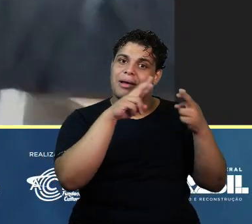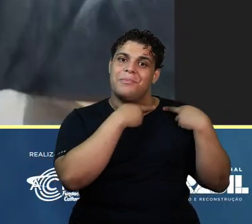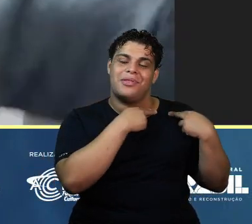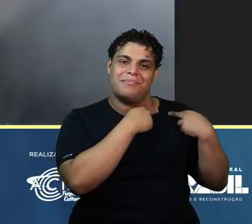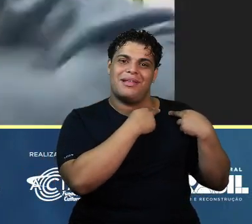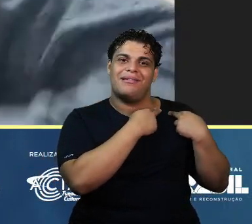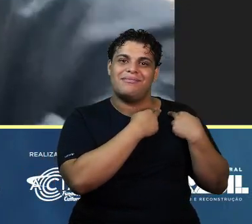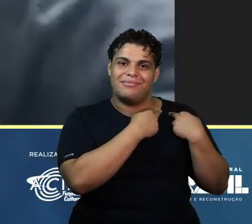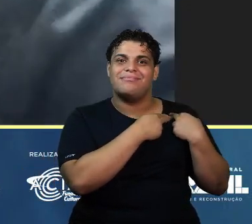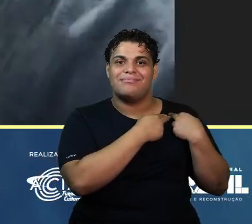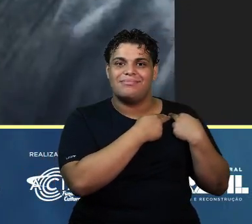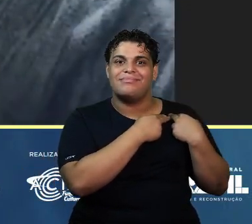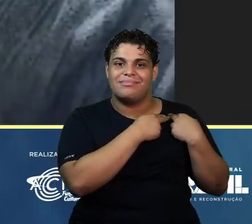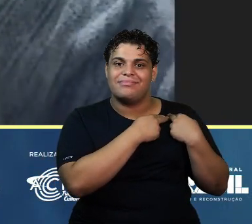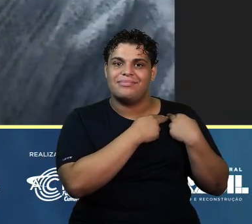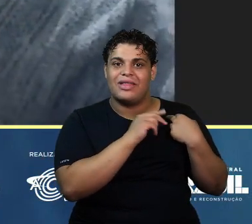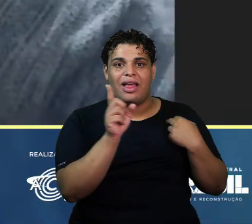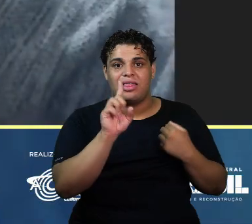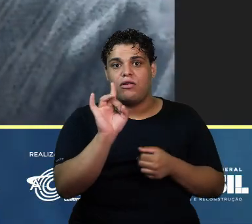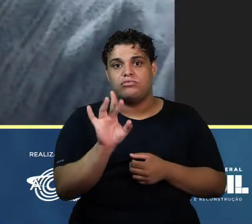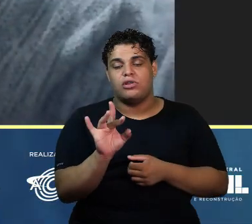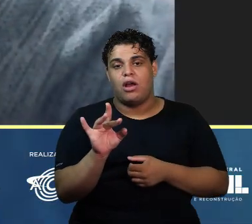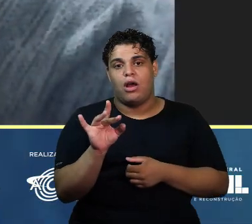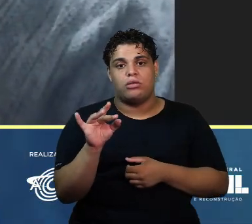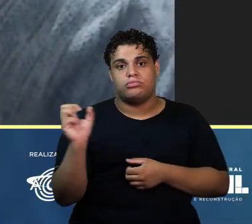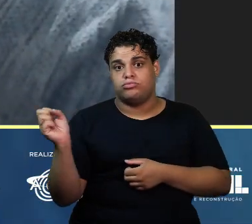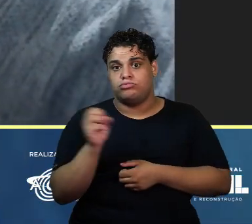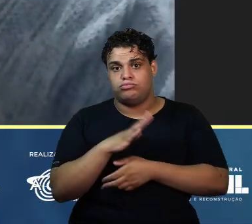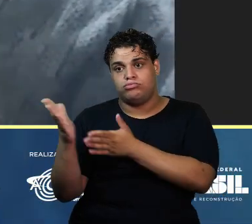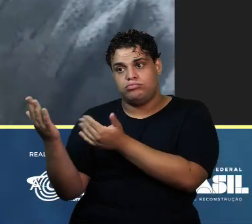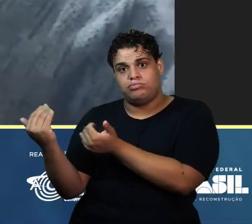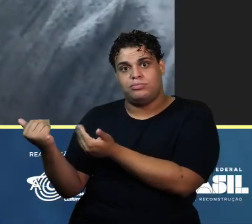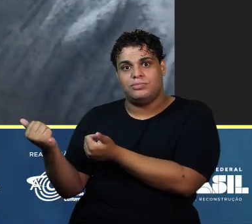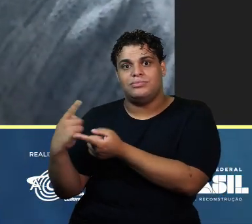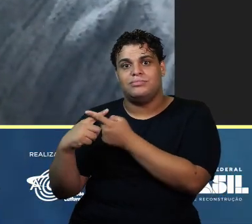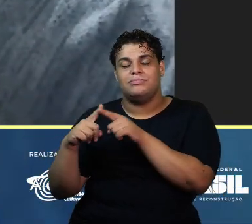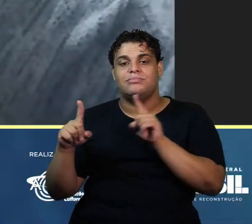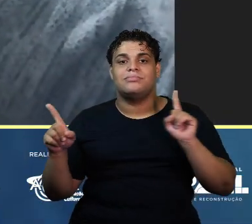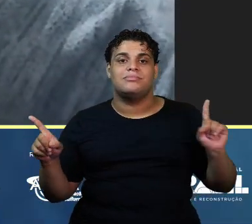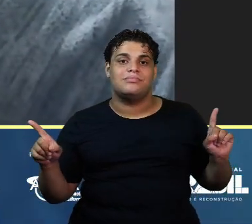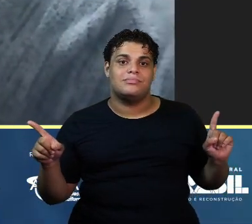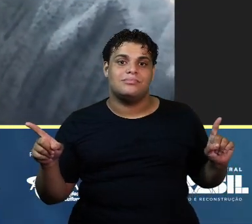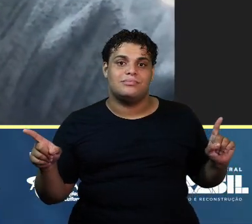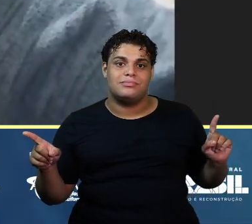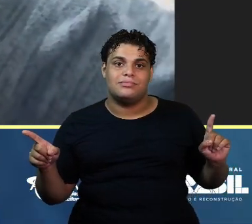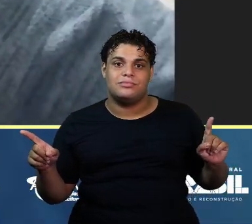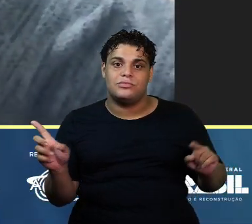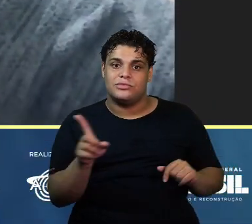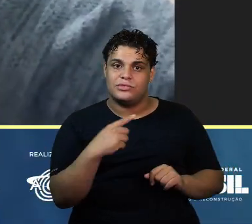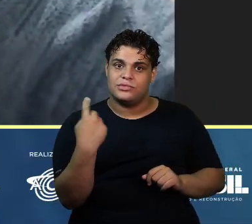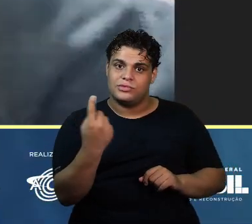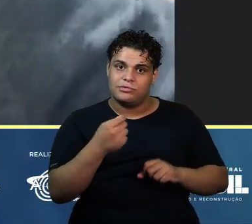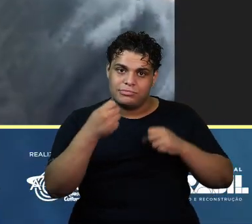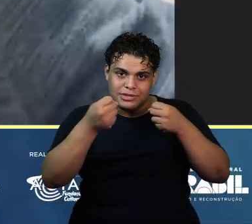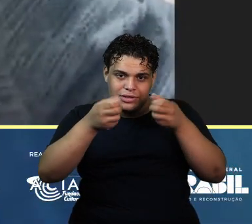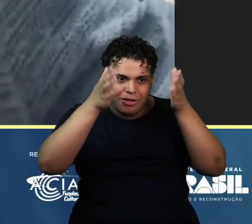só dos novos e das crianças, né? Mas de fato a gente precisa dar um foco neles, por quê? Porque eles